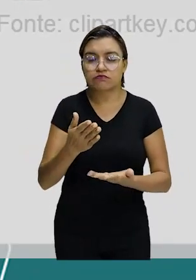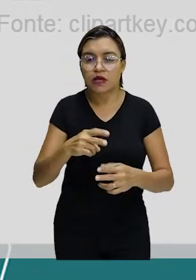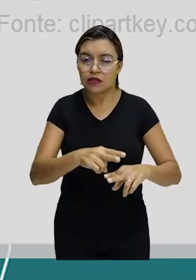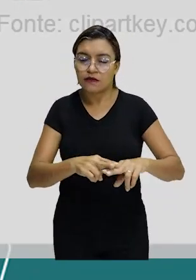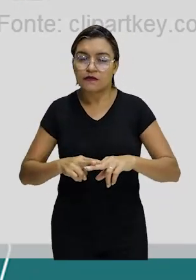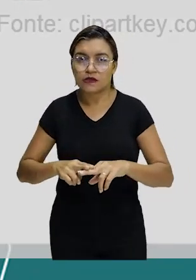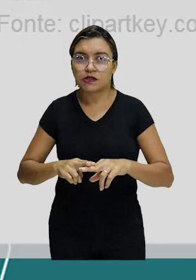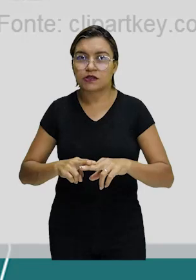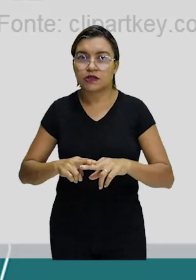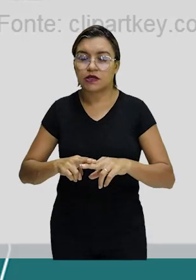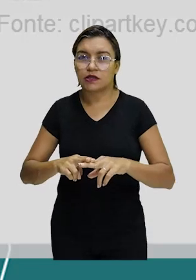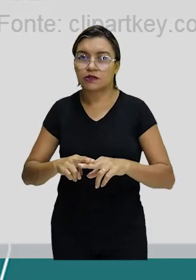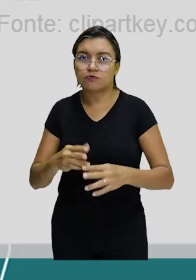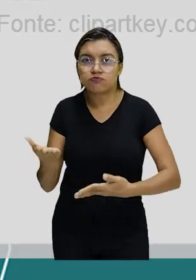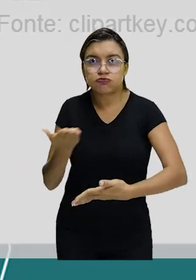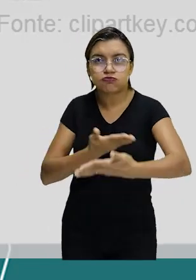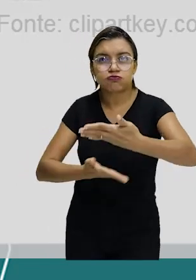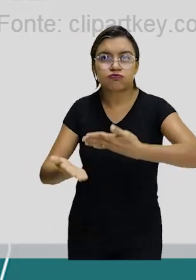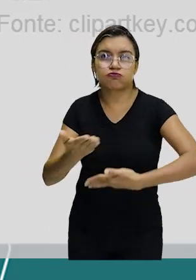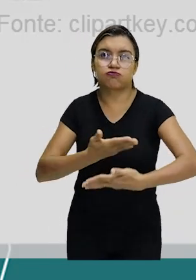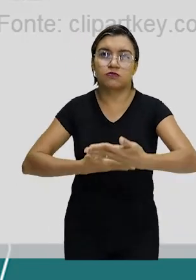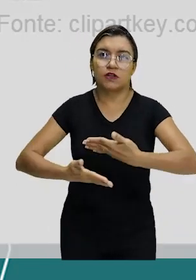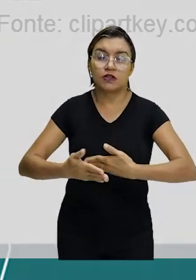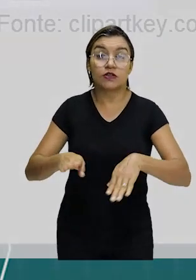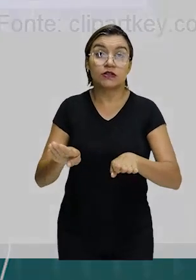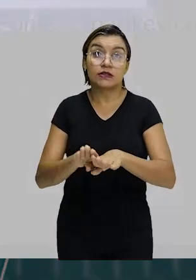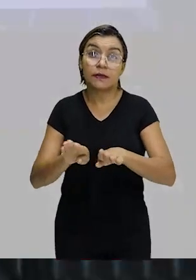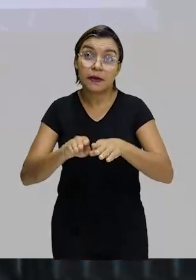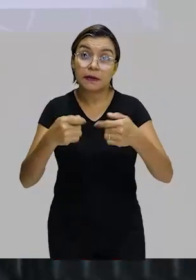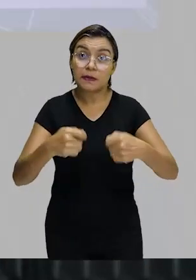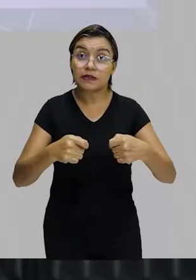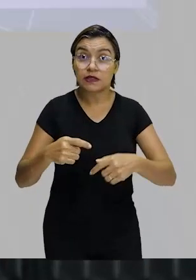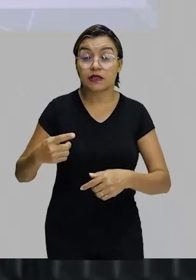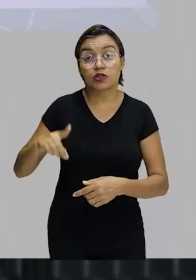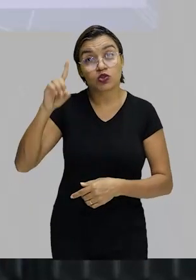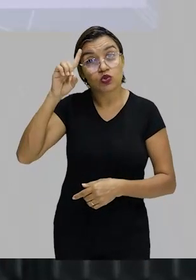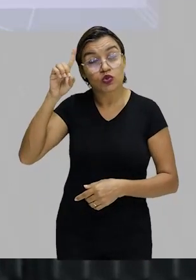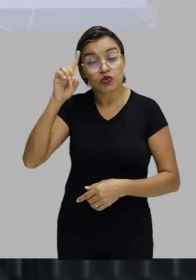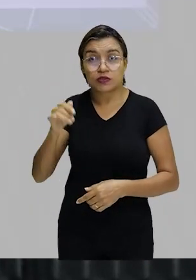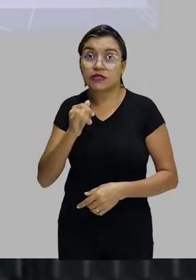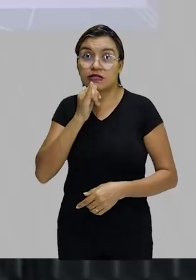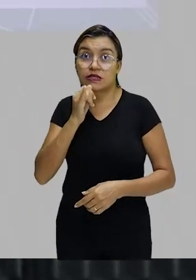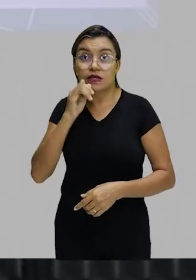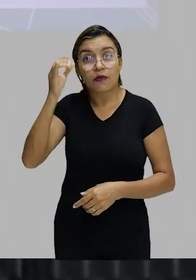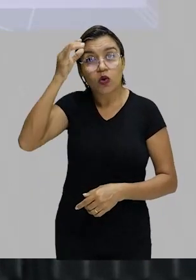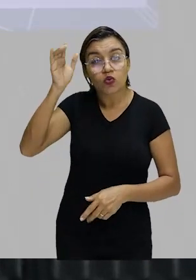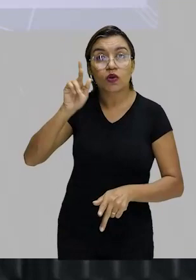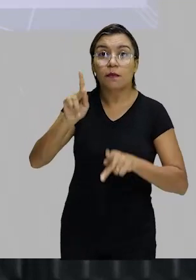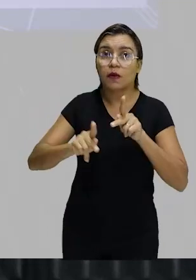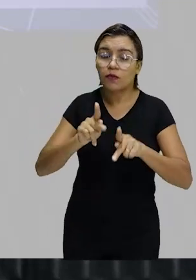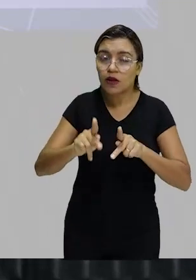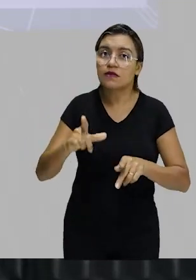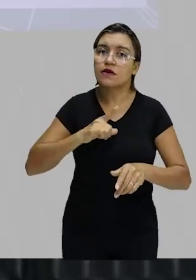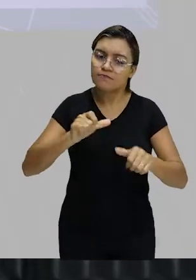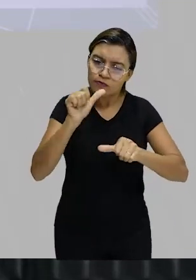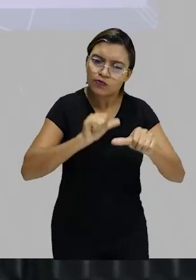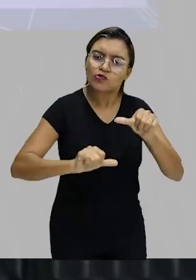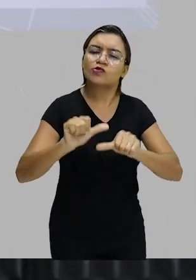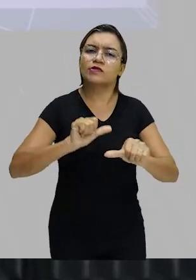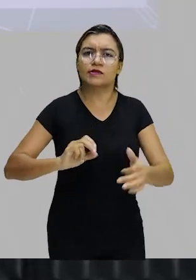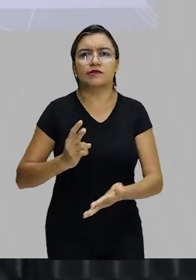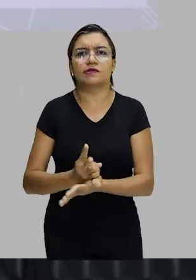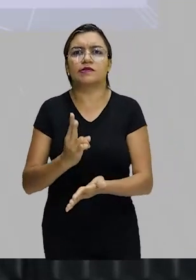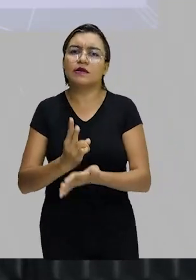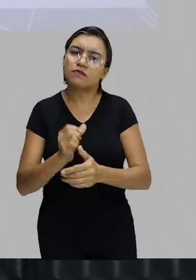e das necessidades do dia a dia. Por isso que a cultura popular ela é sempre modificando, ela é sempre modificada, ela está